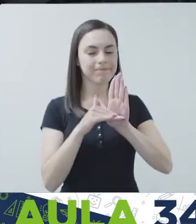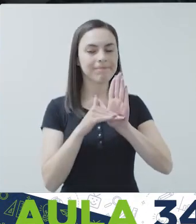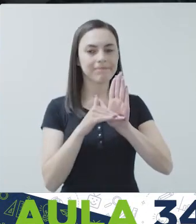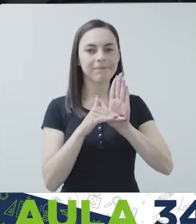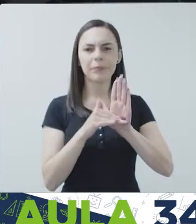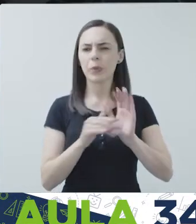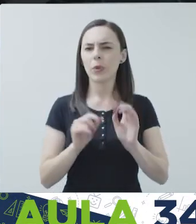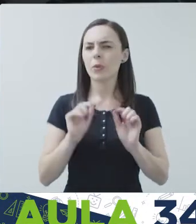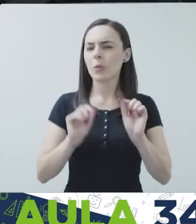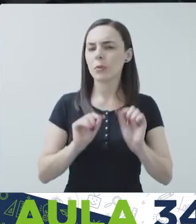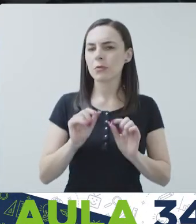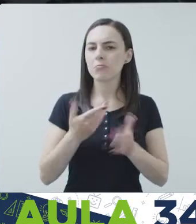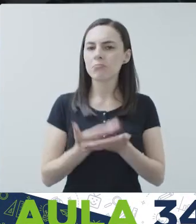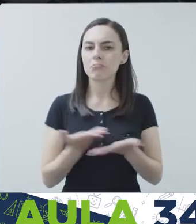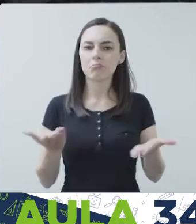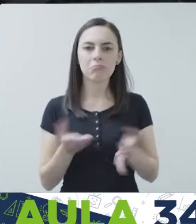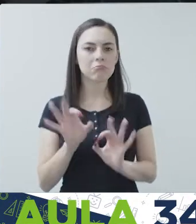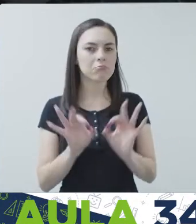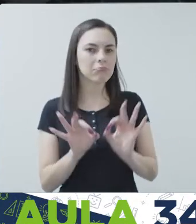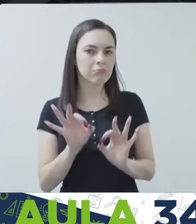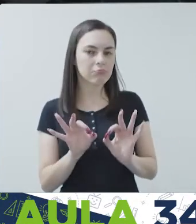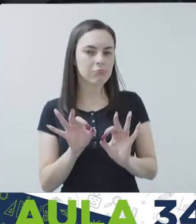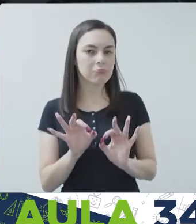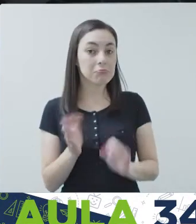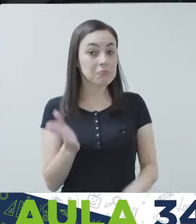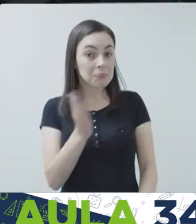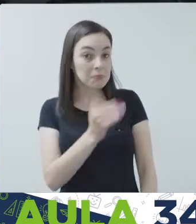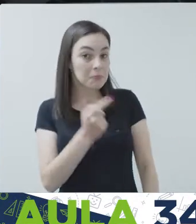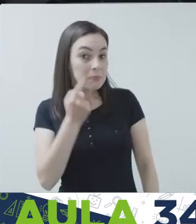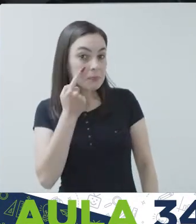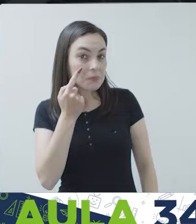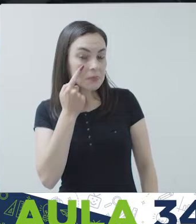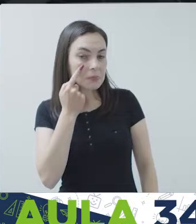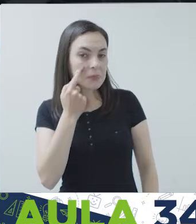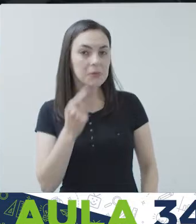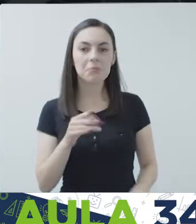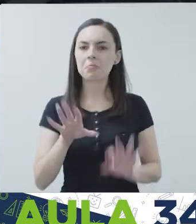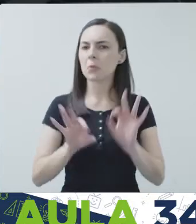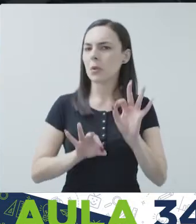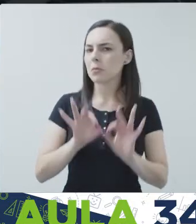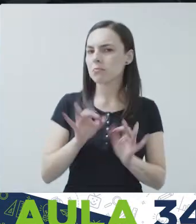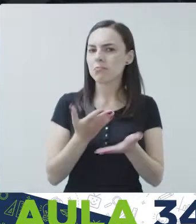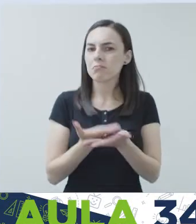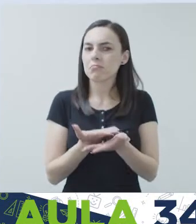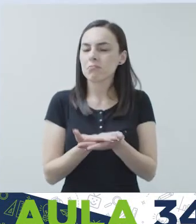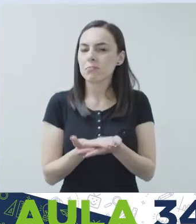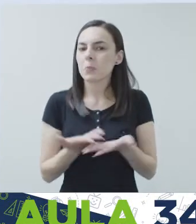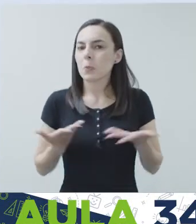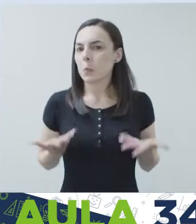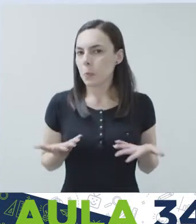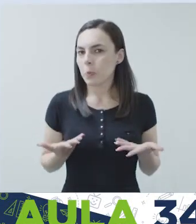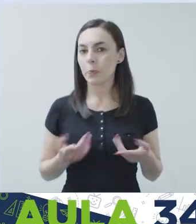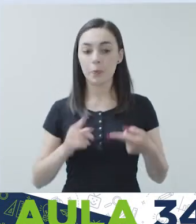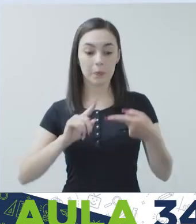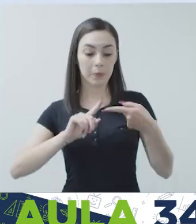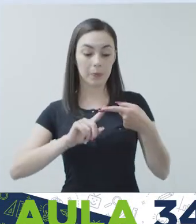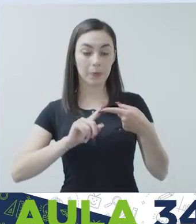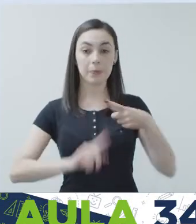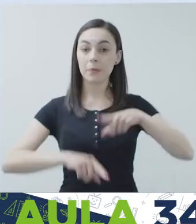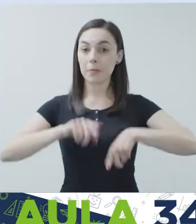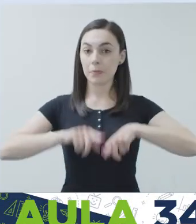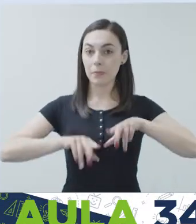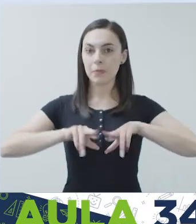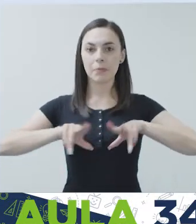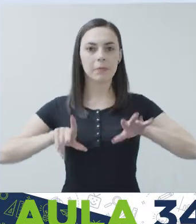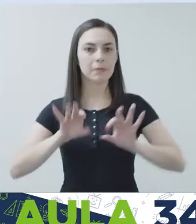rotina. O que será que teremos na aula de hoje? Vamos ver qual é o nosso planejamento para essa aula. Nós vamos então organizar